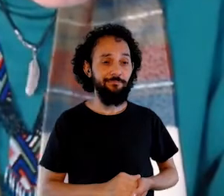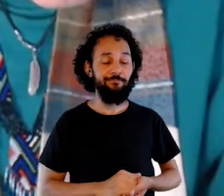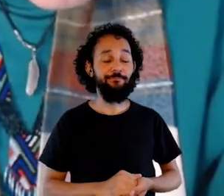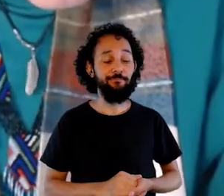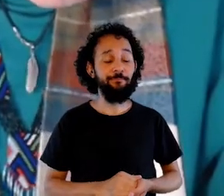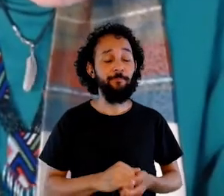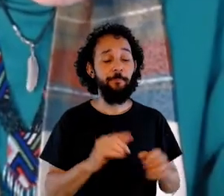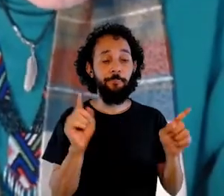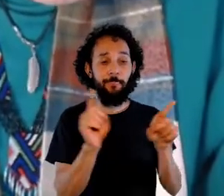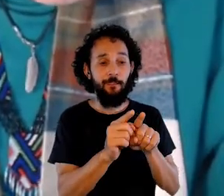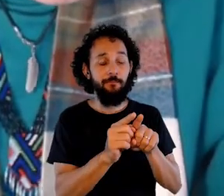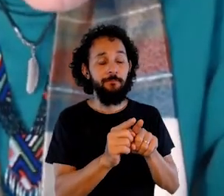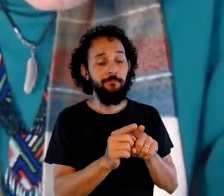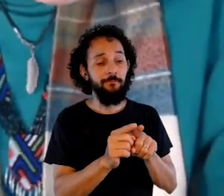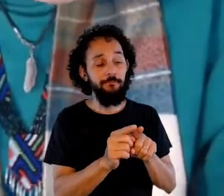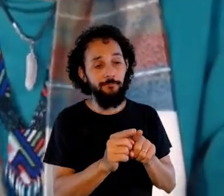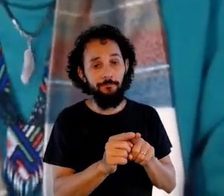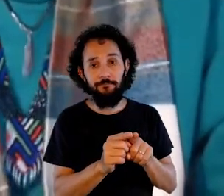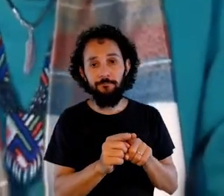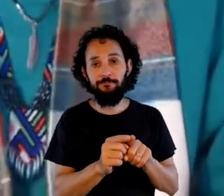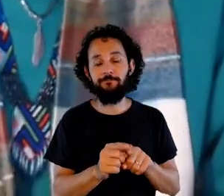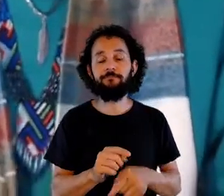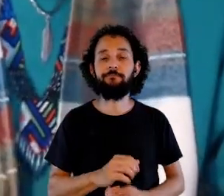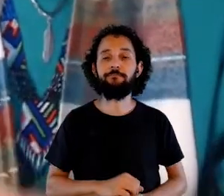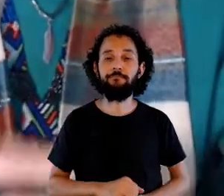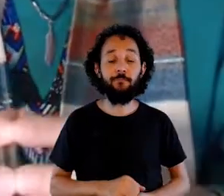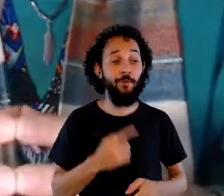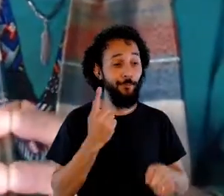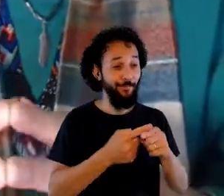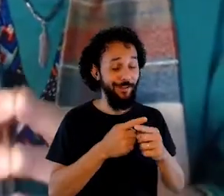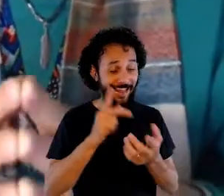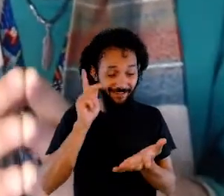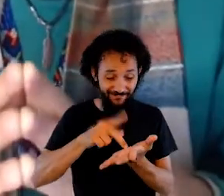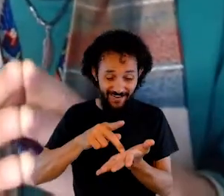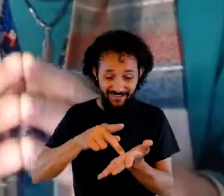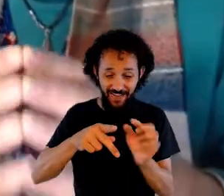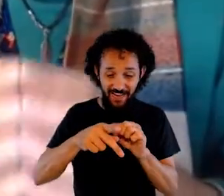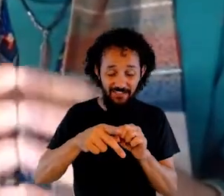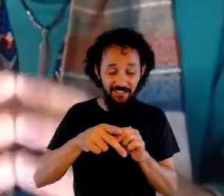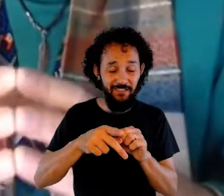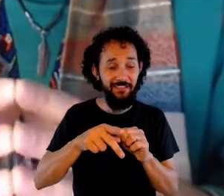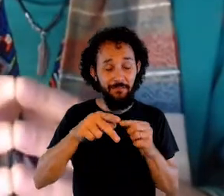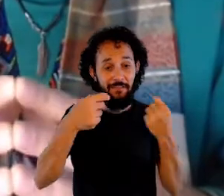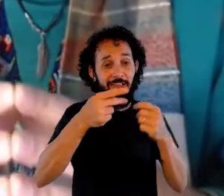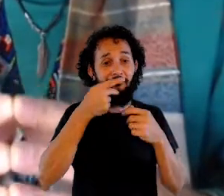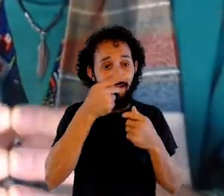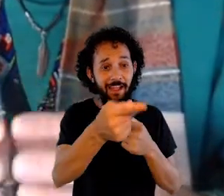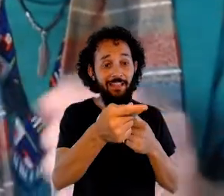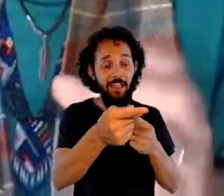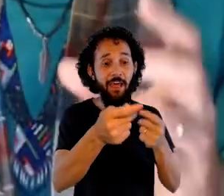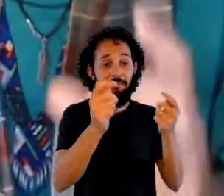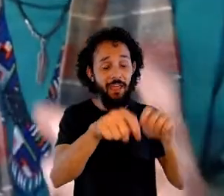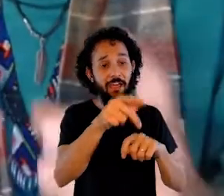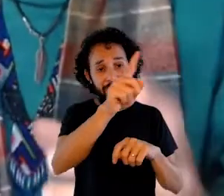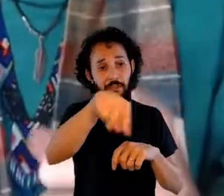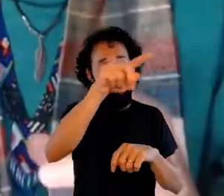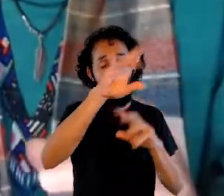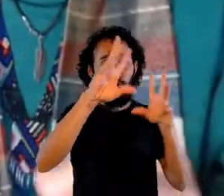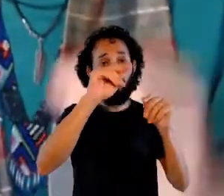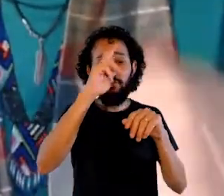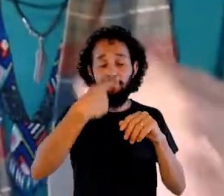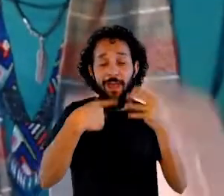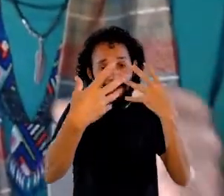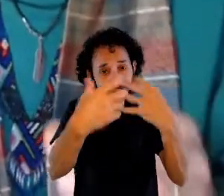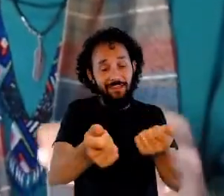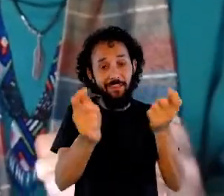pessoas. Que a verdade, por mais dura que ela seja, ela pode entrar no coração de todos os homens, mas às vezes